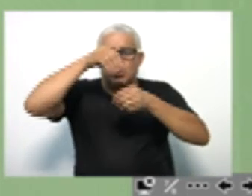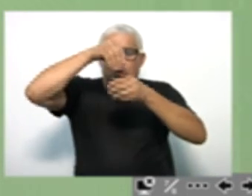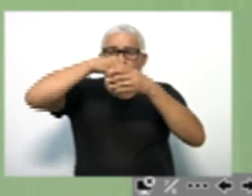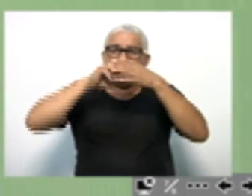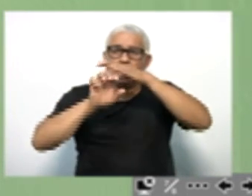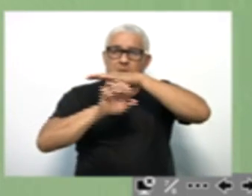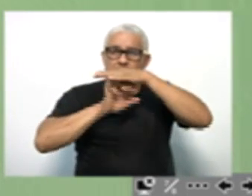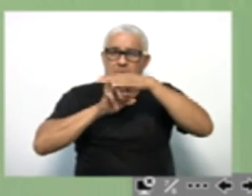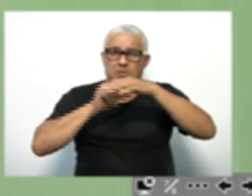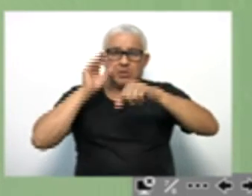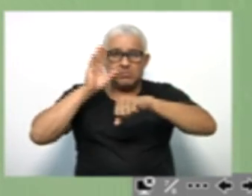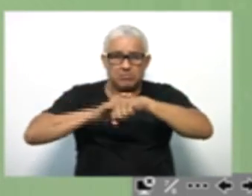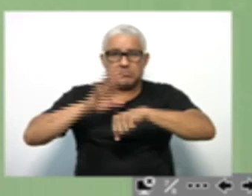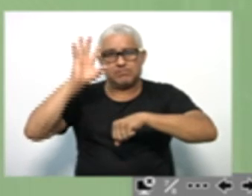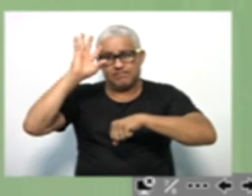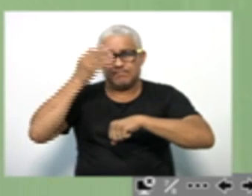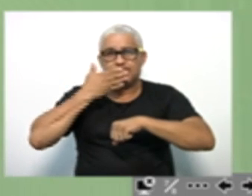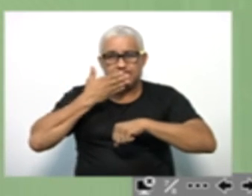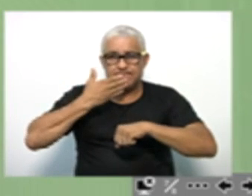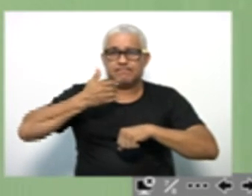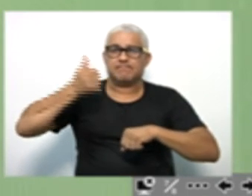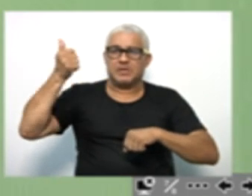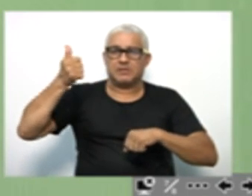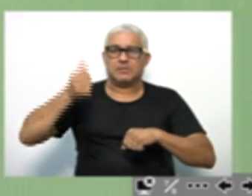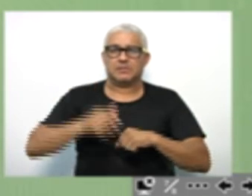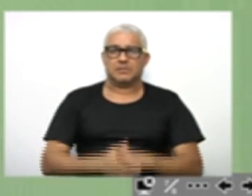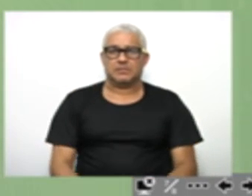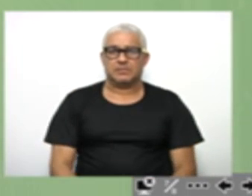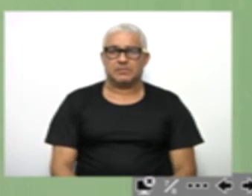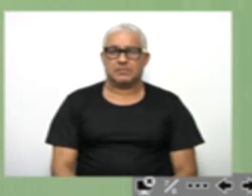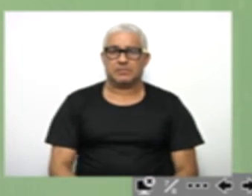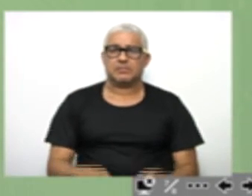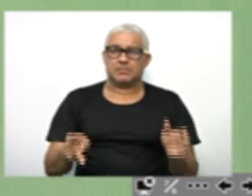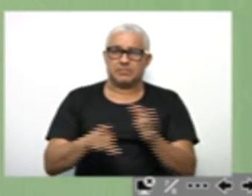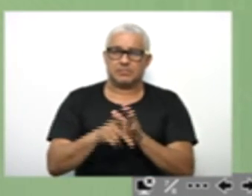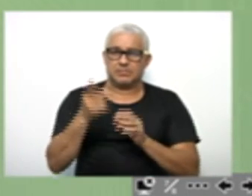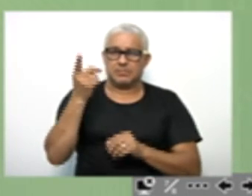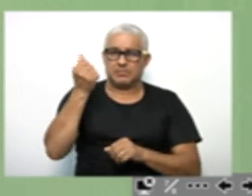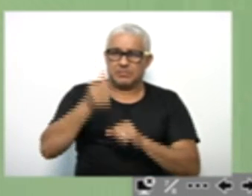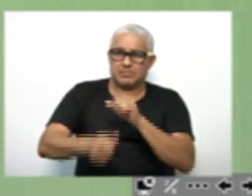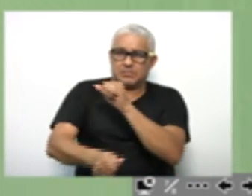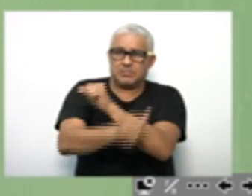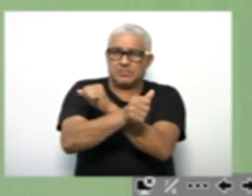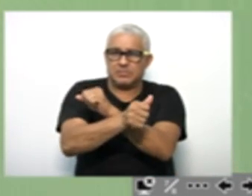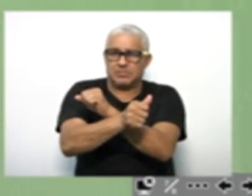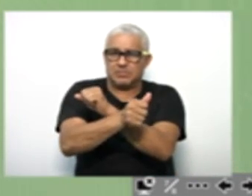que ele tome as melhores decisões relativas aos investimentos.